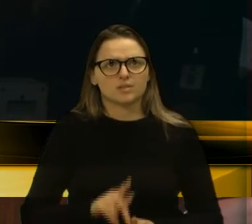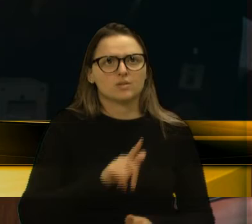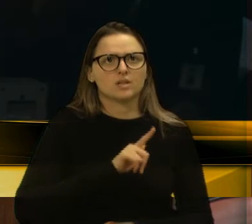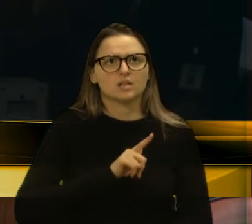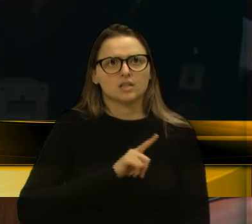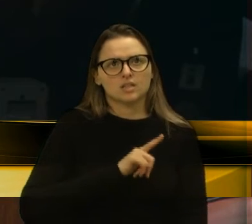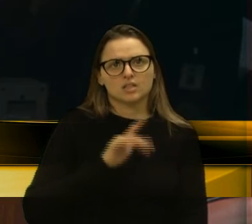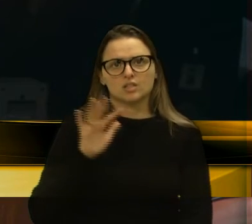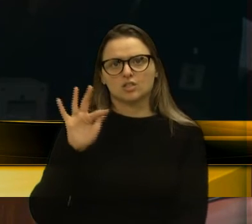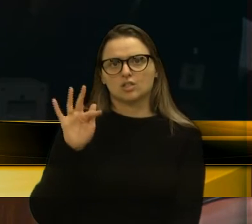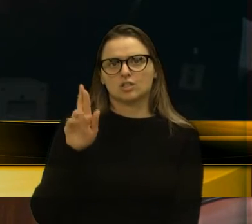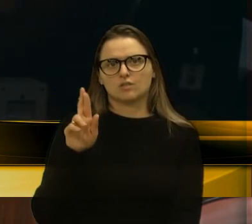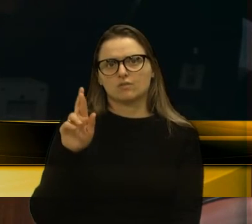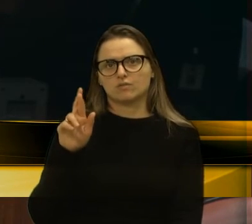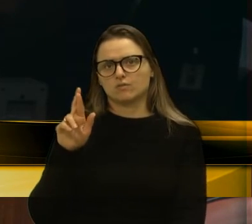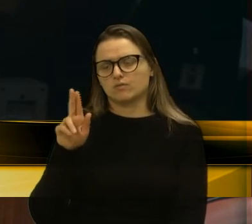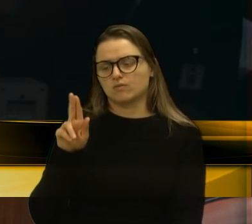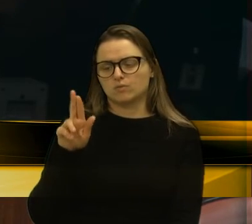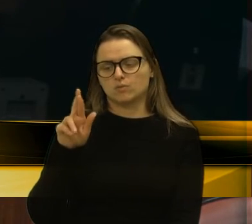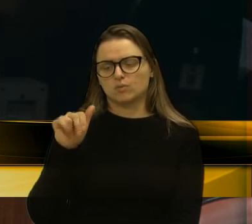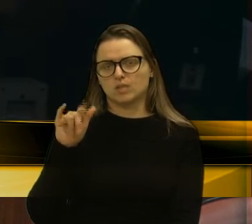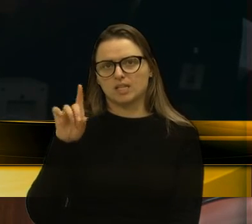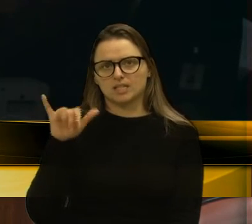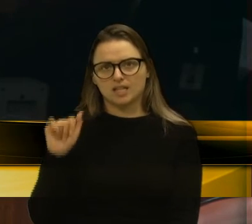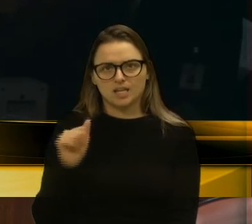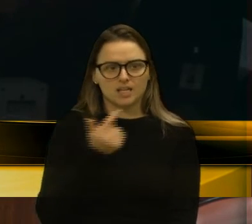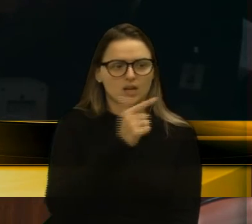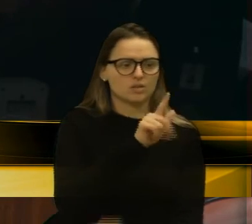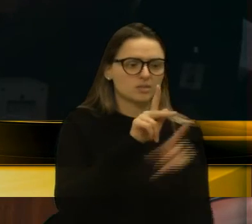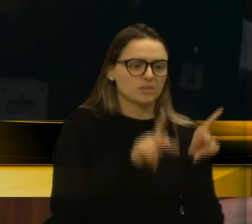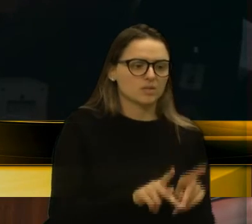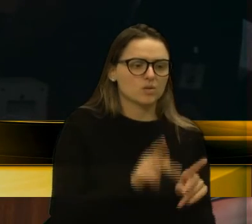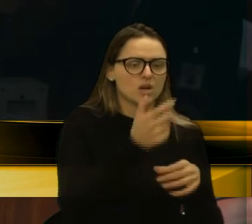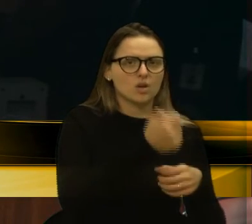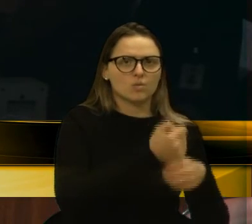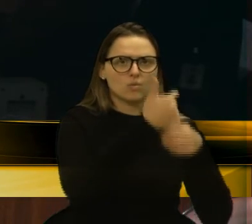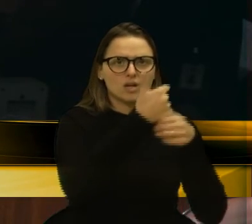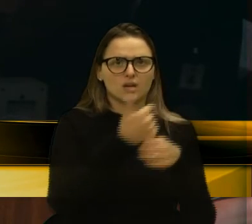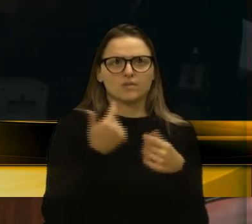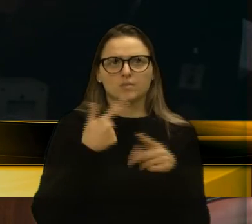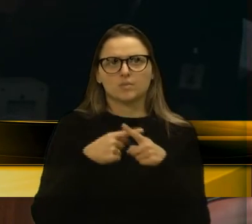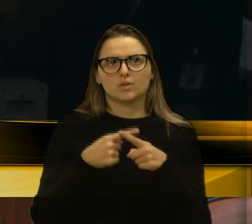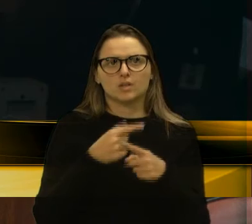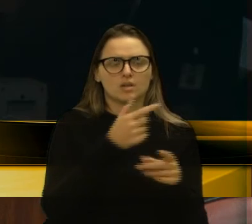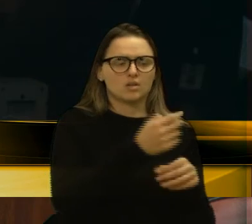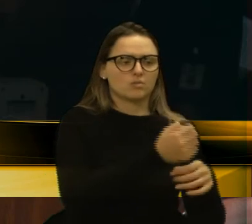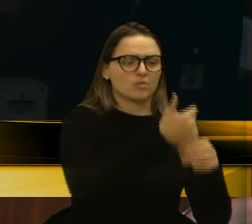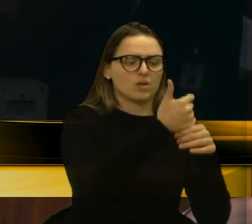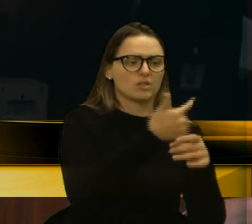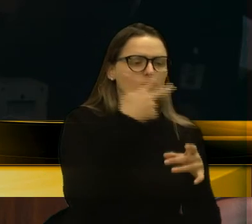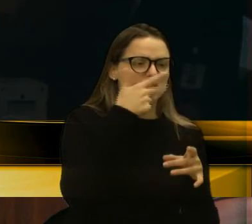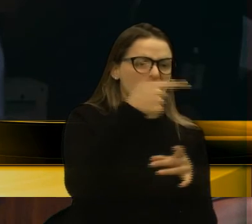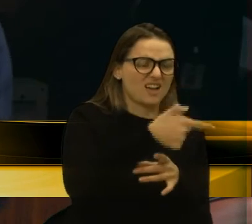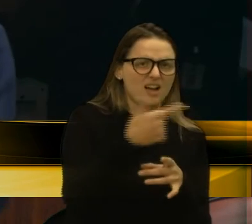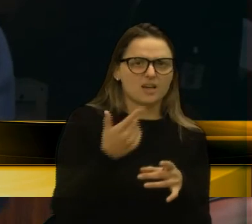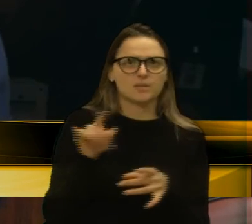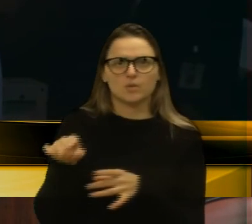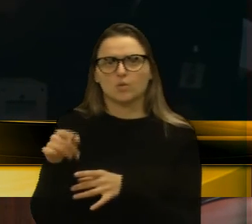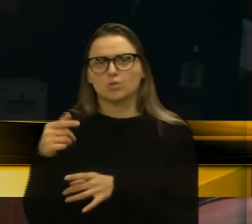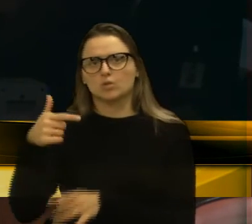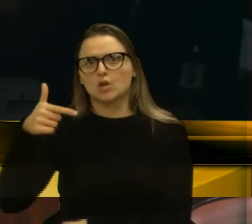mão e o outro com guarda-chuva. Então, 2 pessoas foram mortas, um que estava com guarda-chuva com uma furadeira, com todo